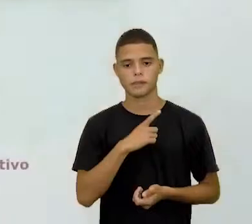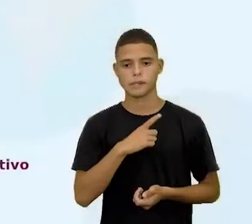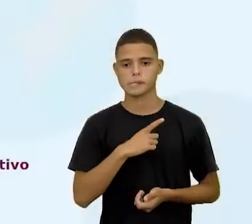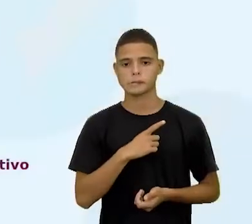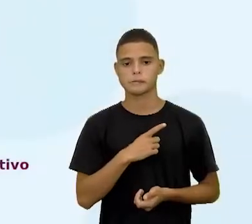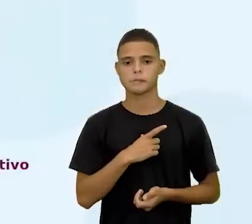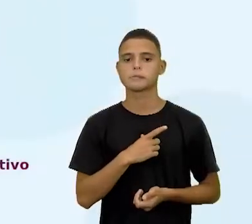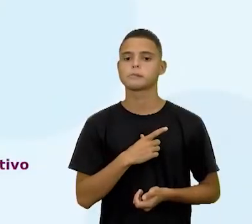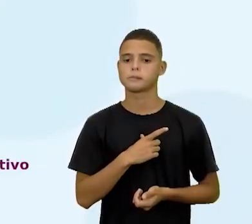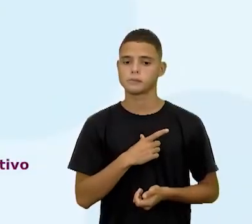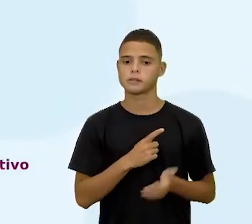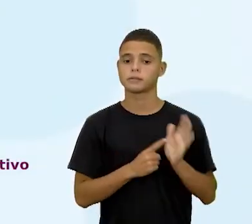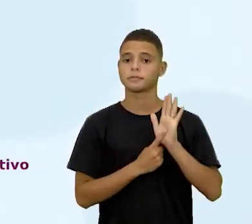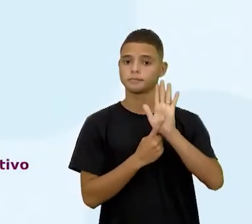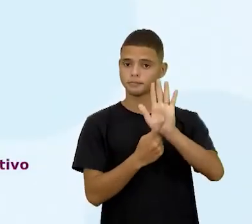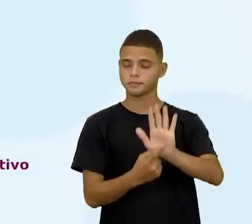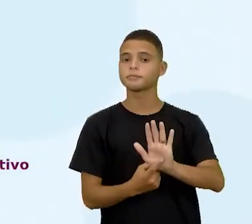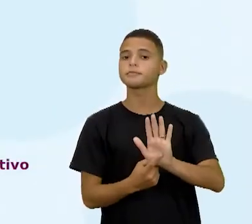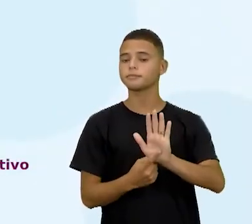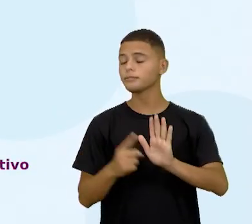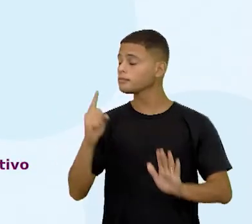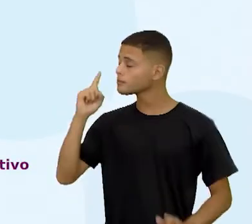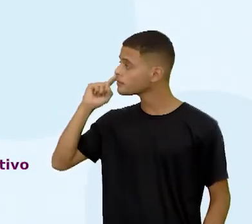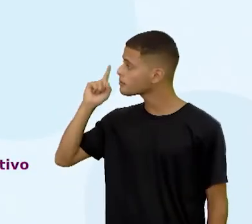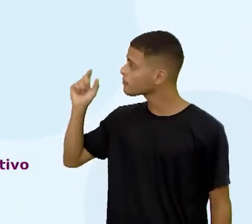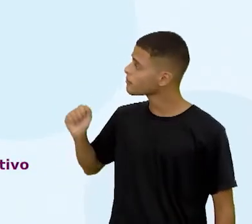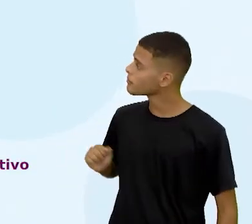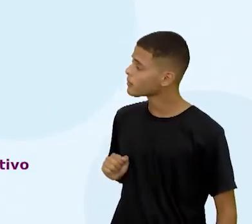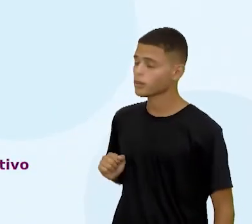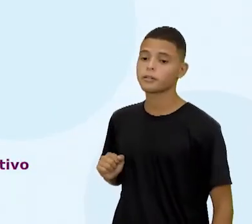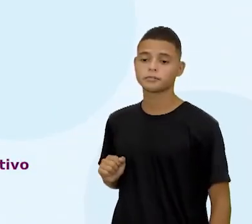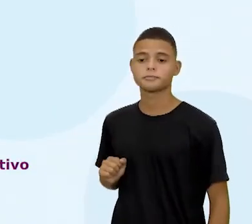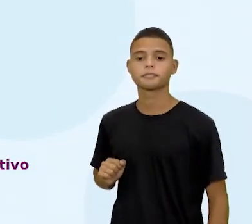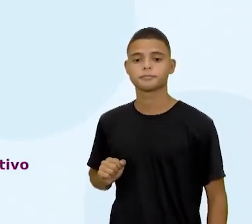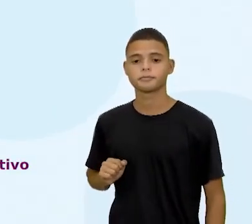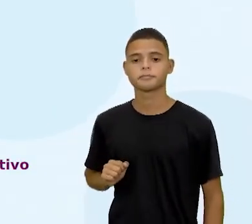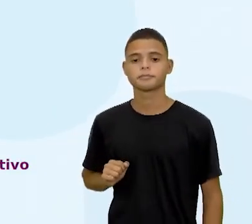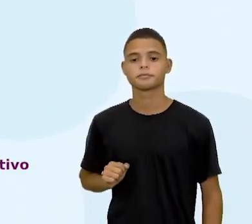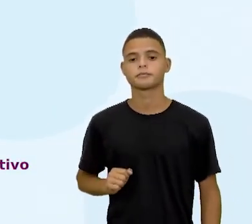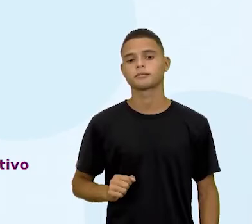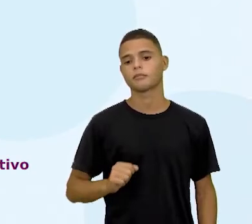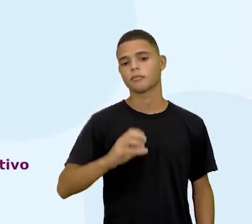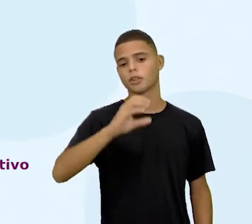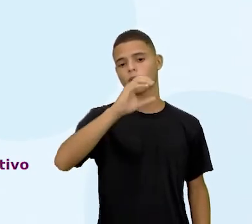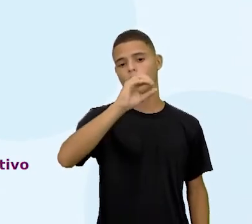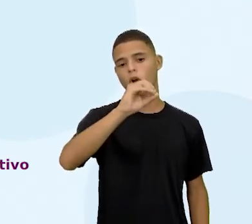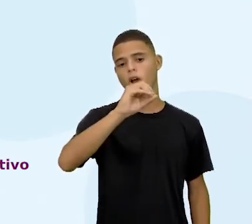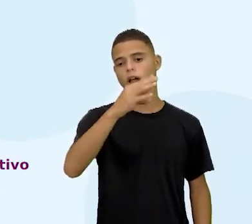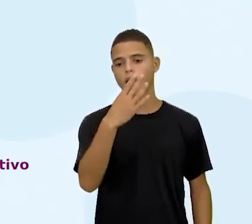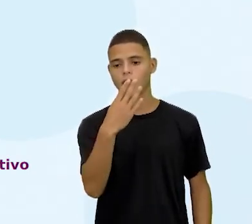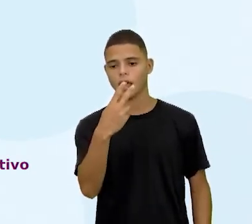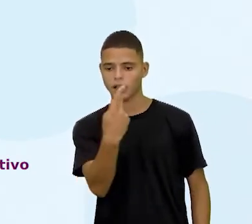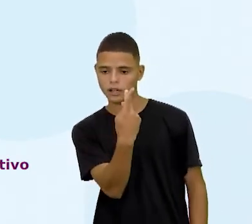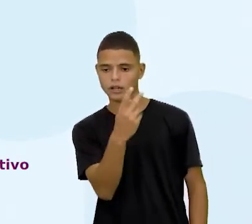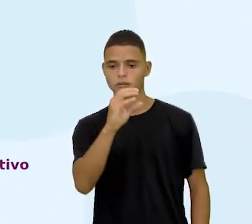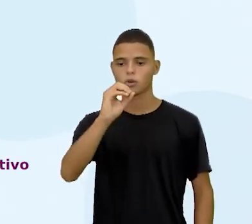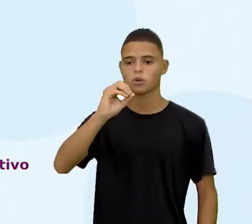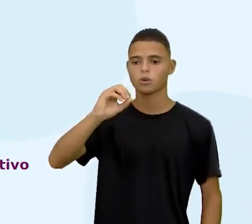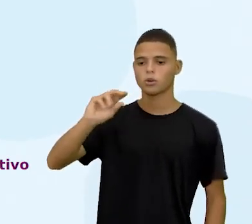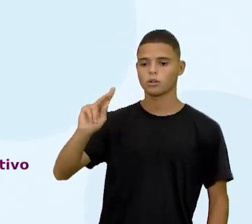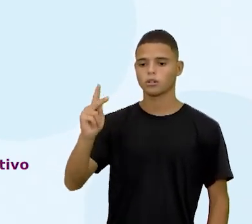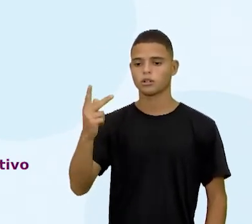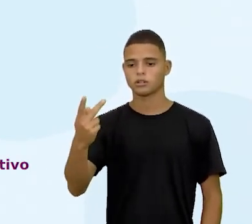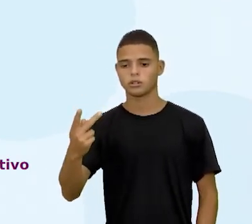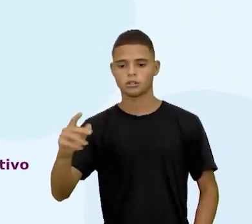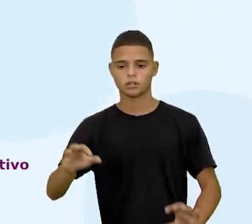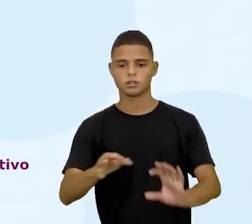vocês mostrado em forma de esquema, né? Tenho aí o O, né? O O e os dois Hs, ligado ao outro. E